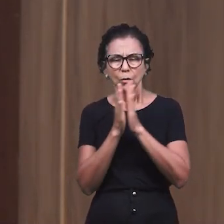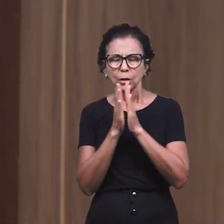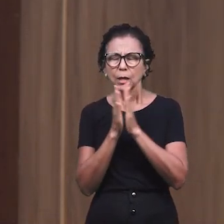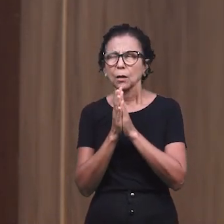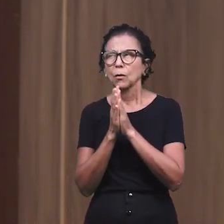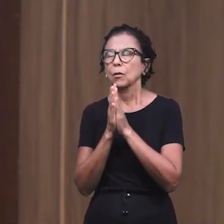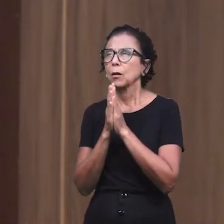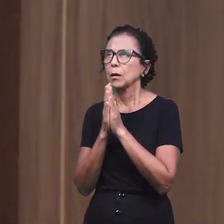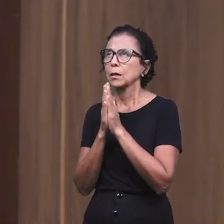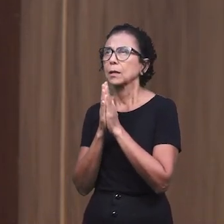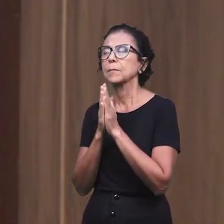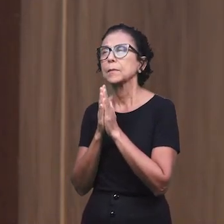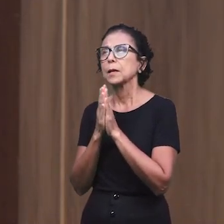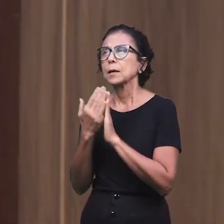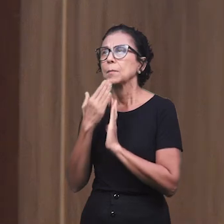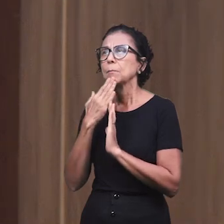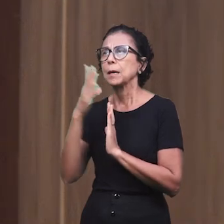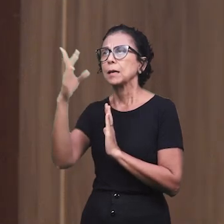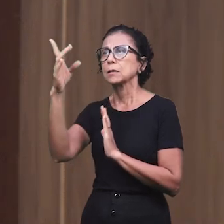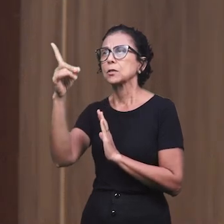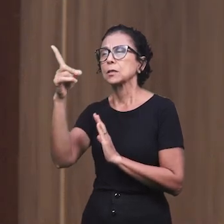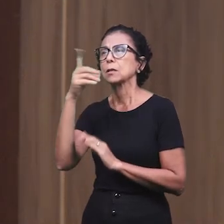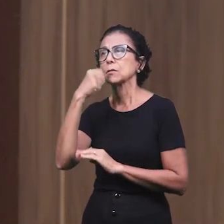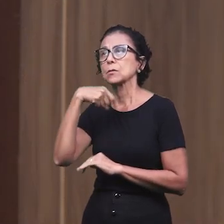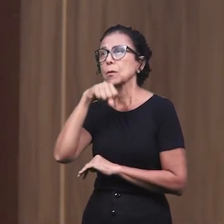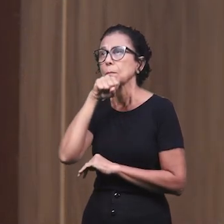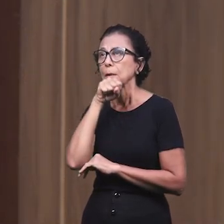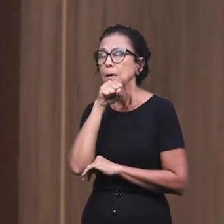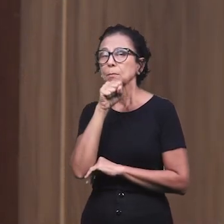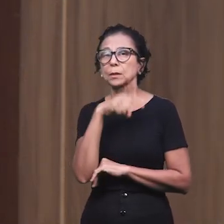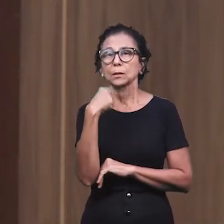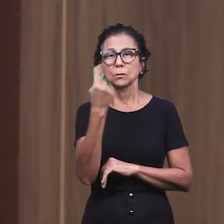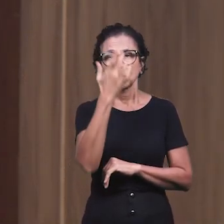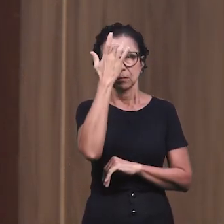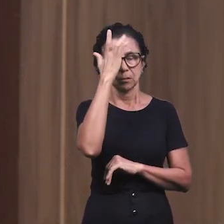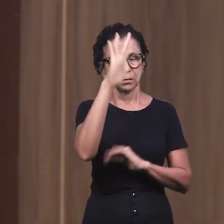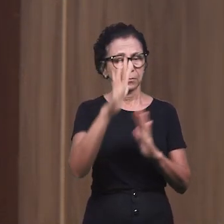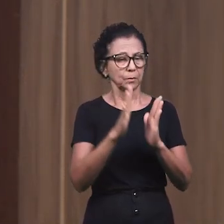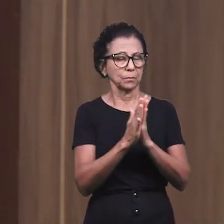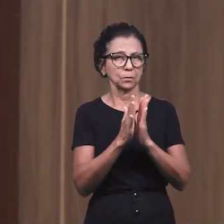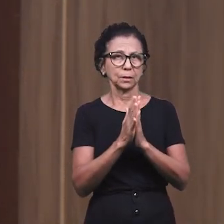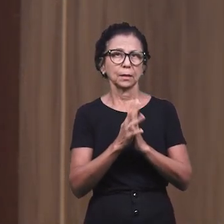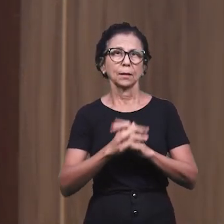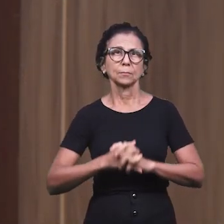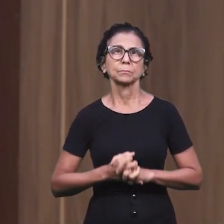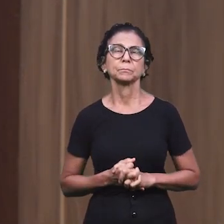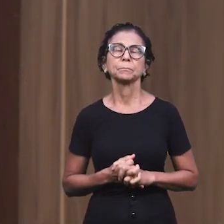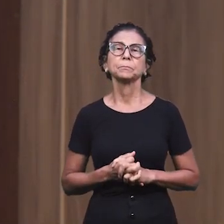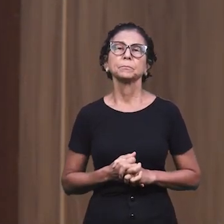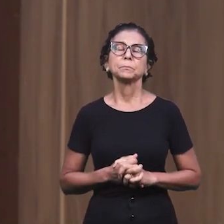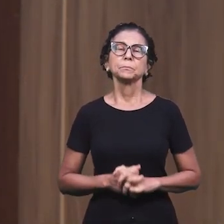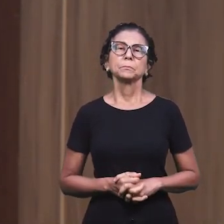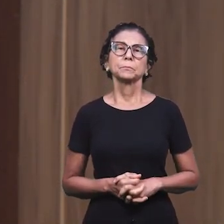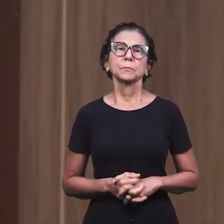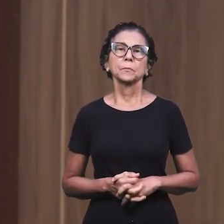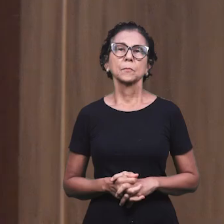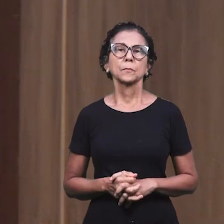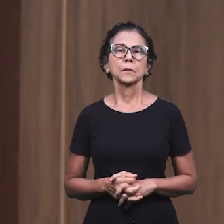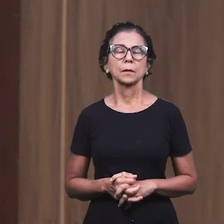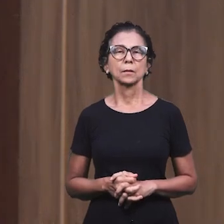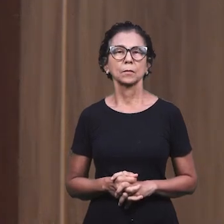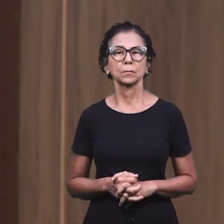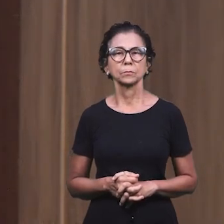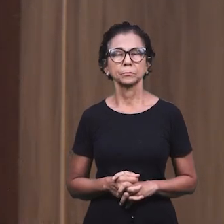do Pai, né? Até quando nós não sabemos orar, ele intercede, ele conserta a nossa oração diante do Pai. E nós precisamos